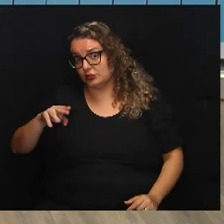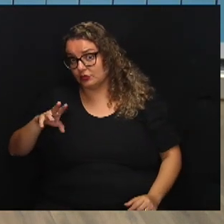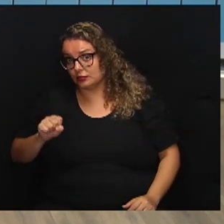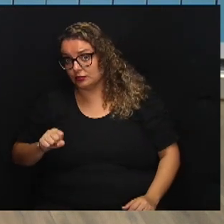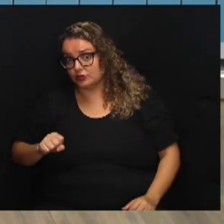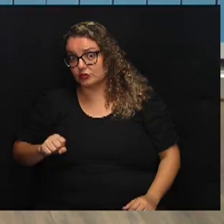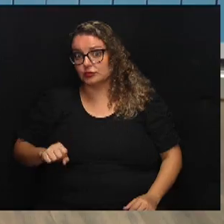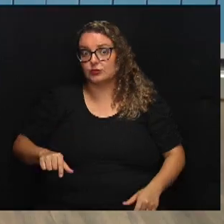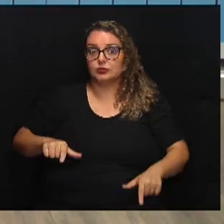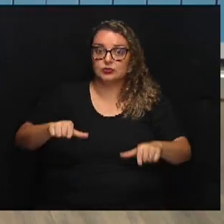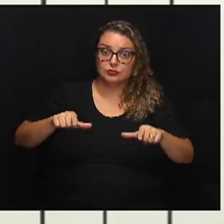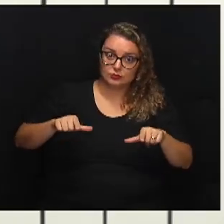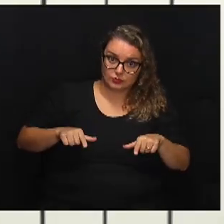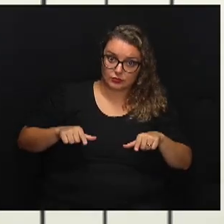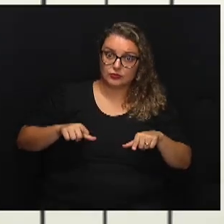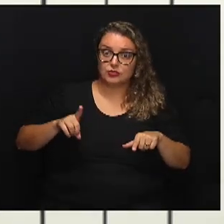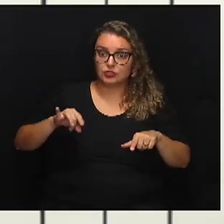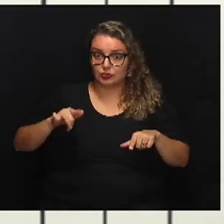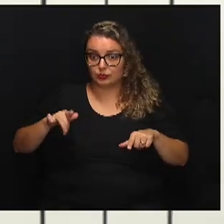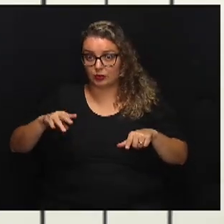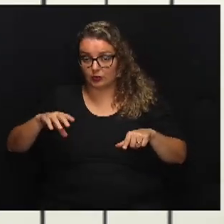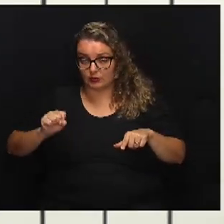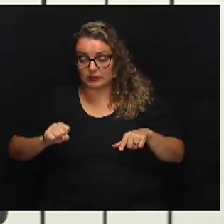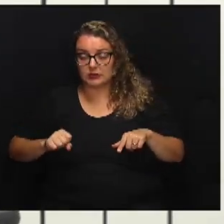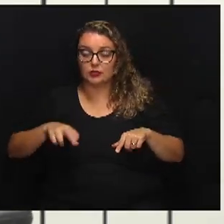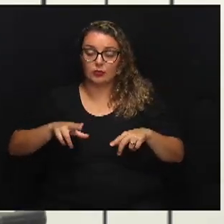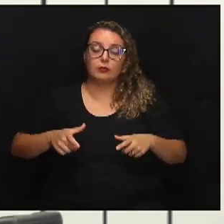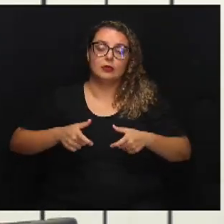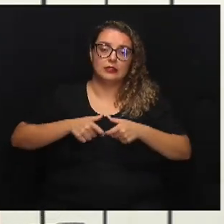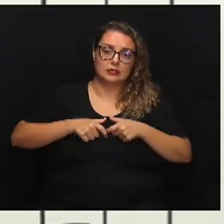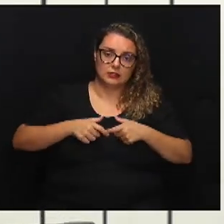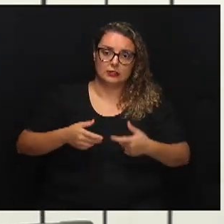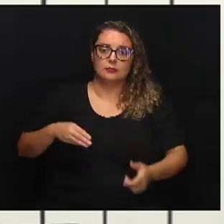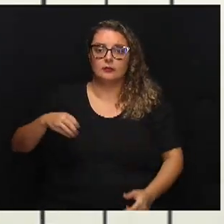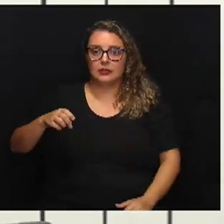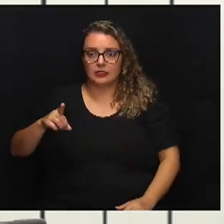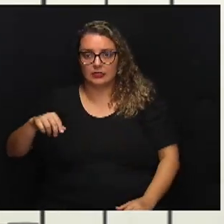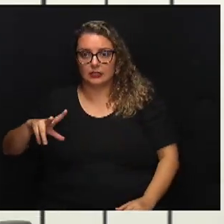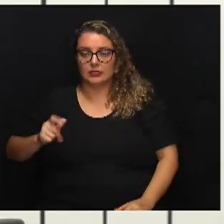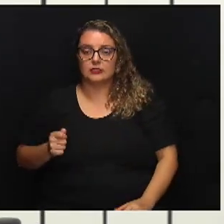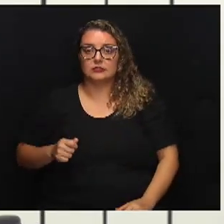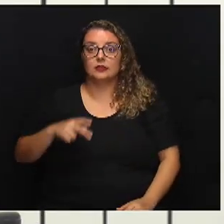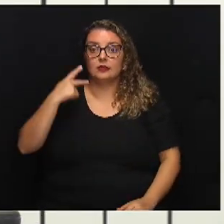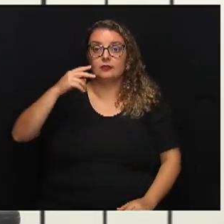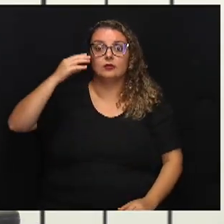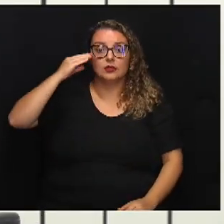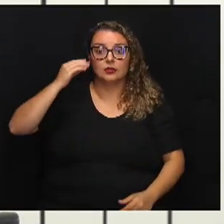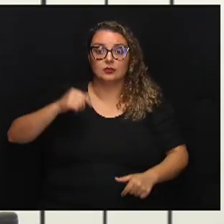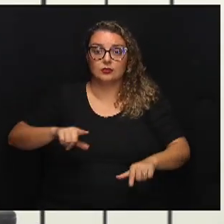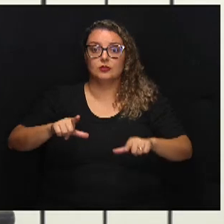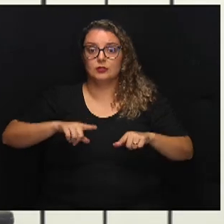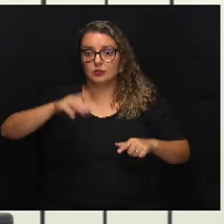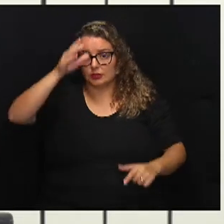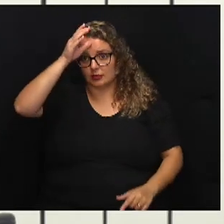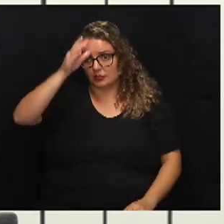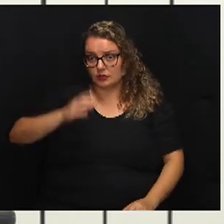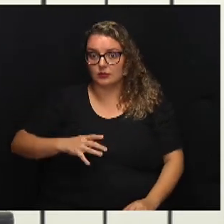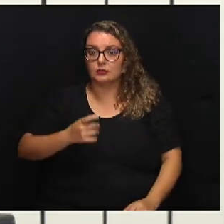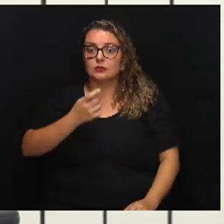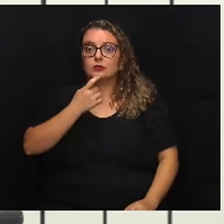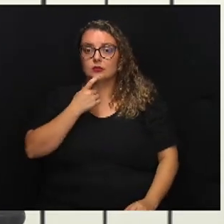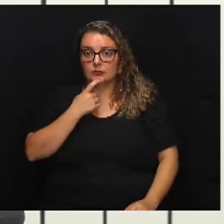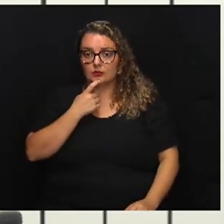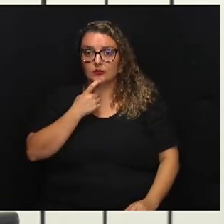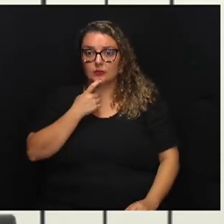ou medalhas. E em solenidade realizada na Câmara, o vereador Luiz Cirilo entrega o título de cidadão campineiro